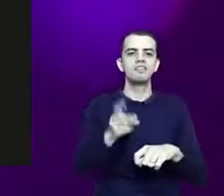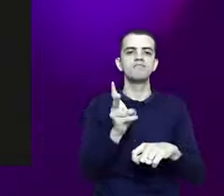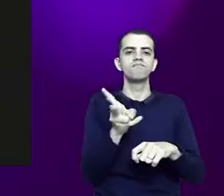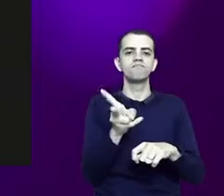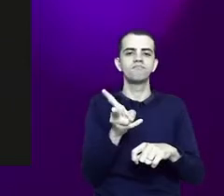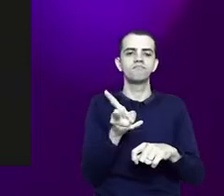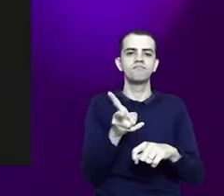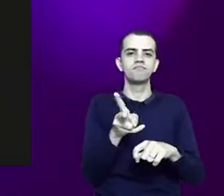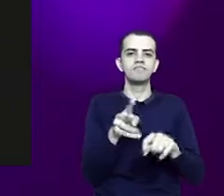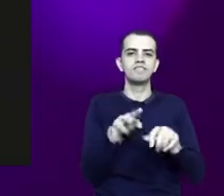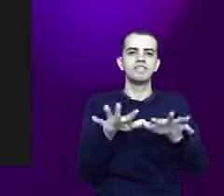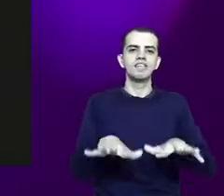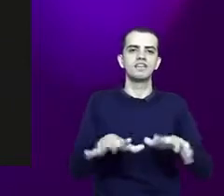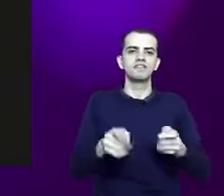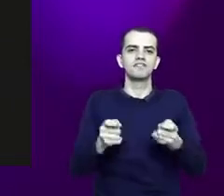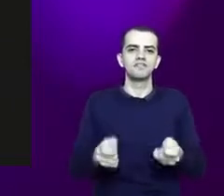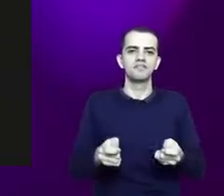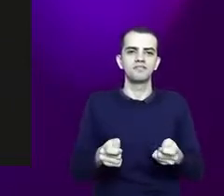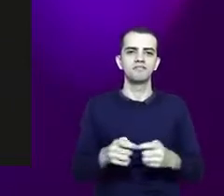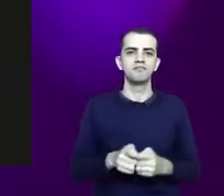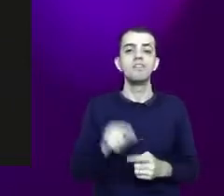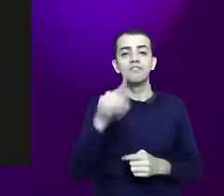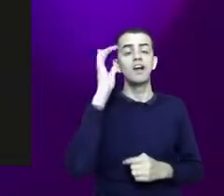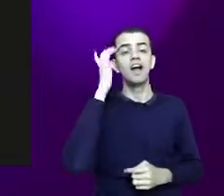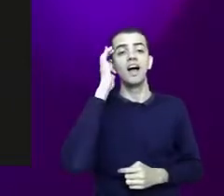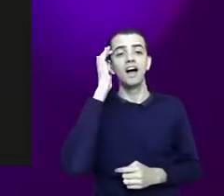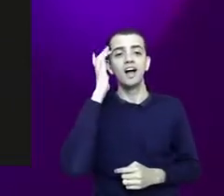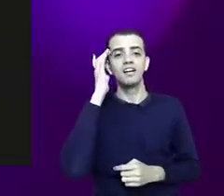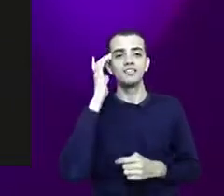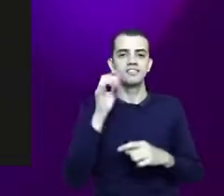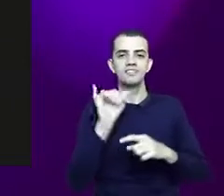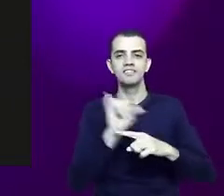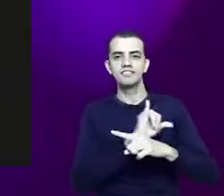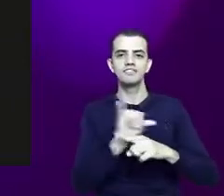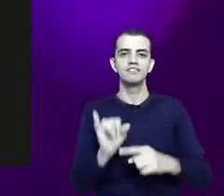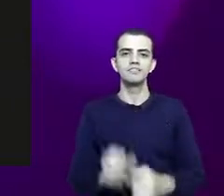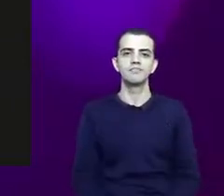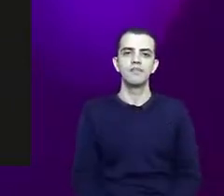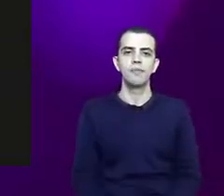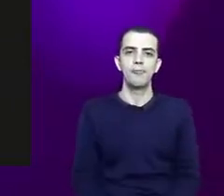isso estável. O que o senhor acha desse tipo de planejamento?